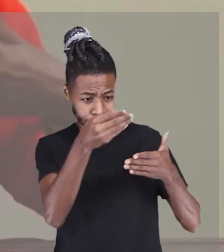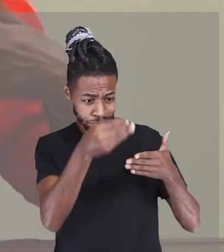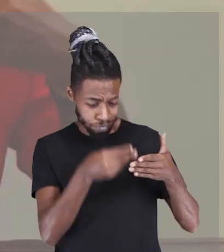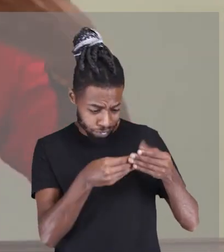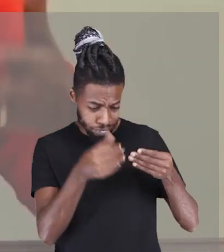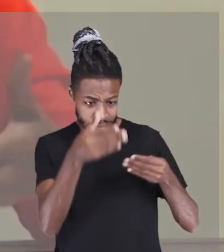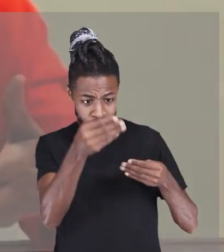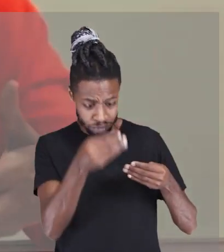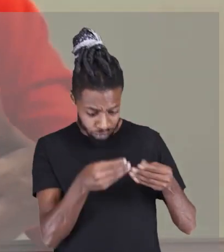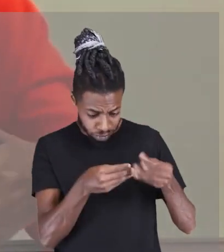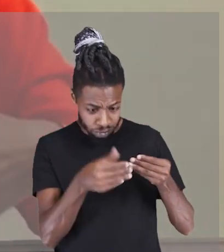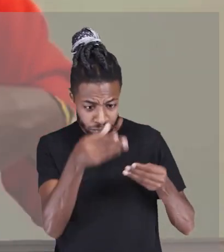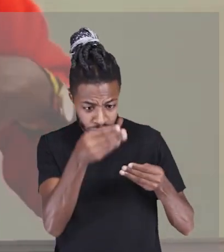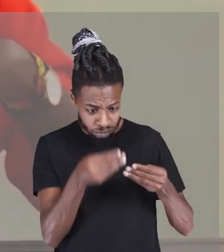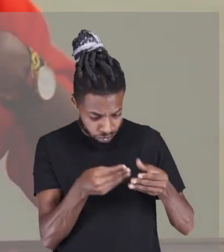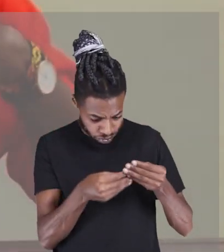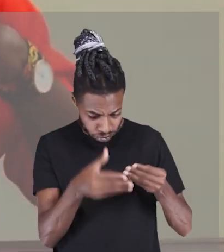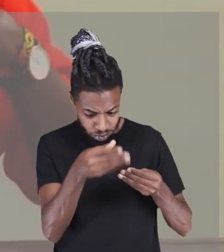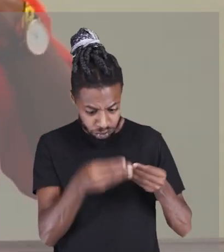sejam instrumentos de trabalho